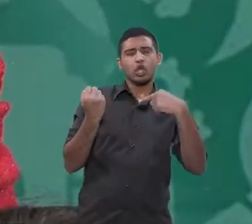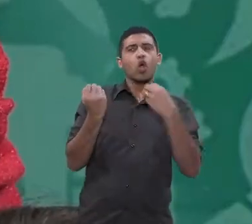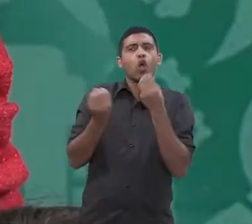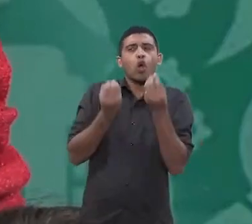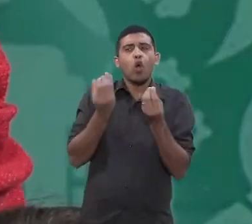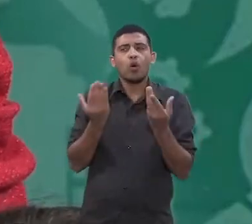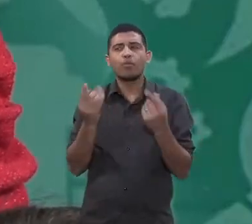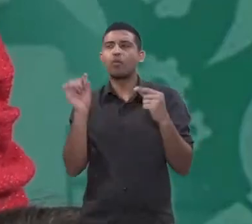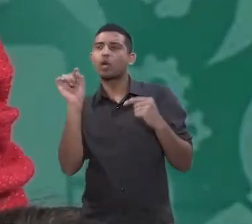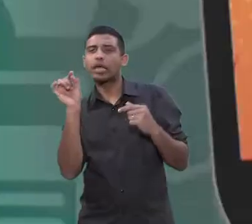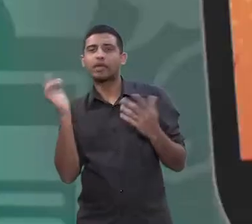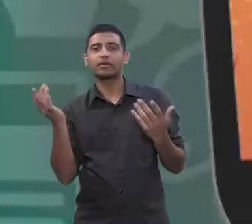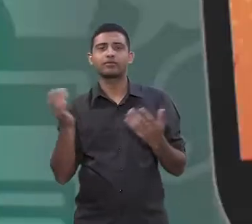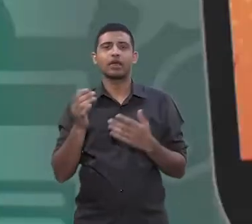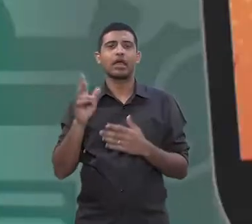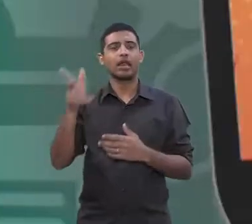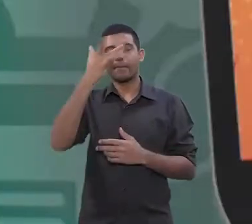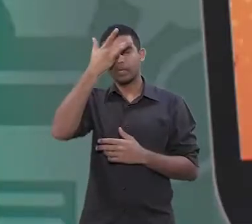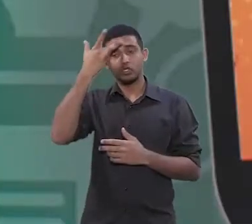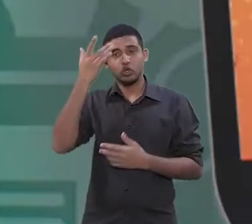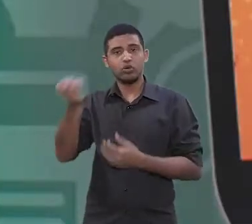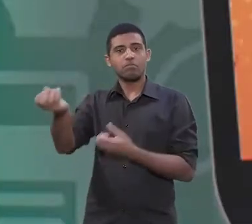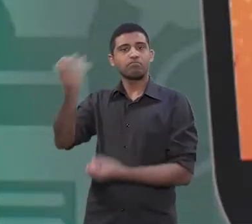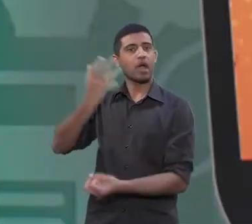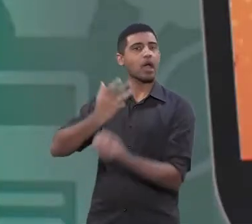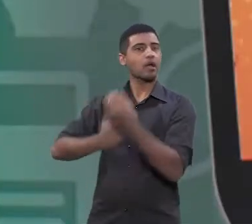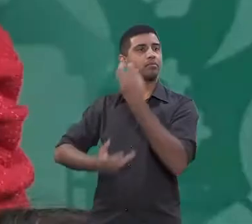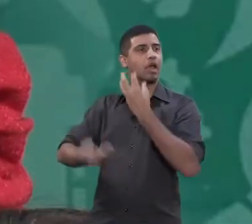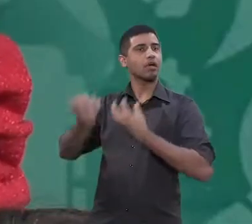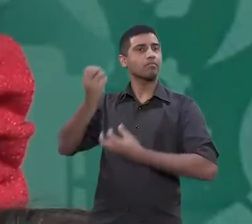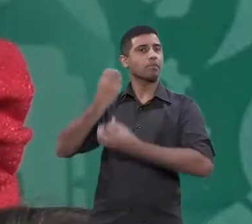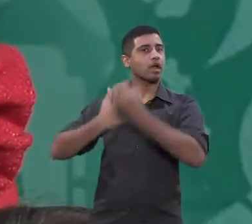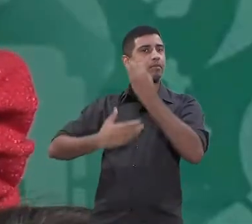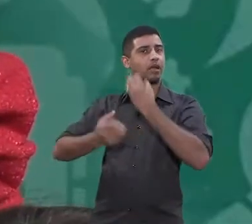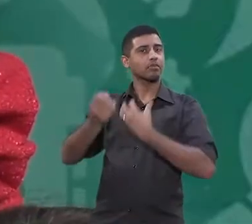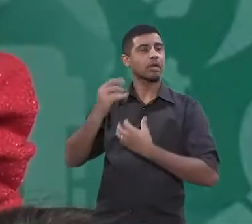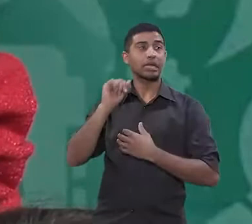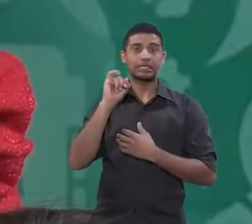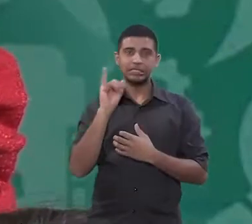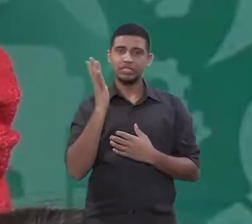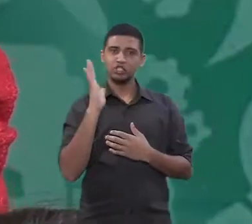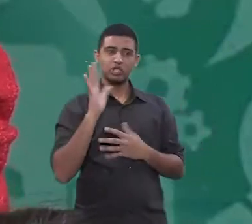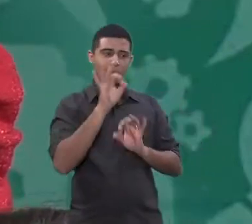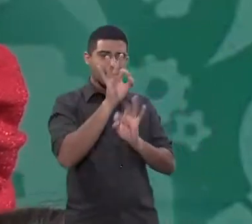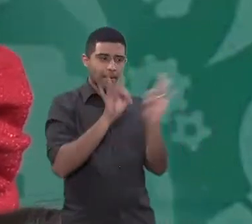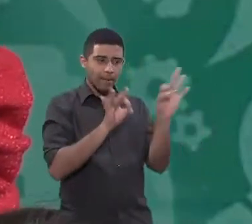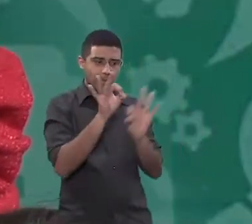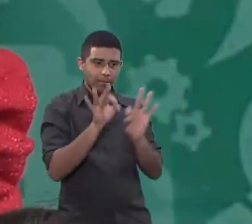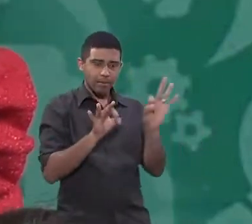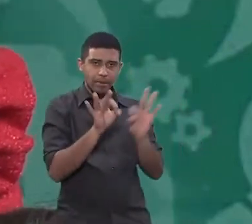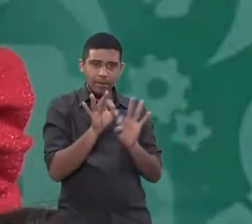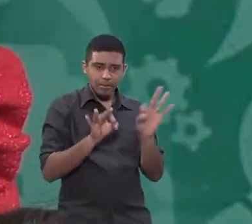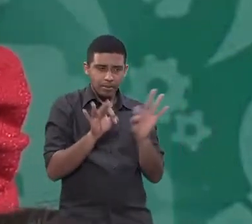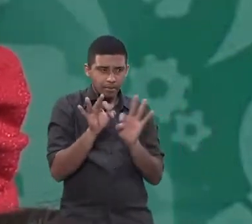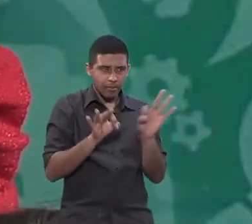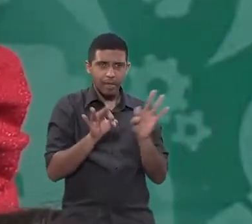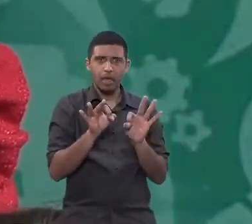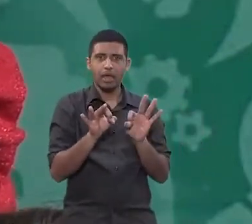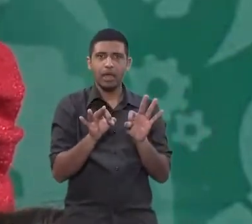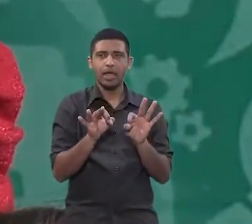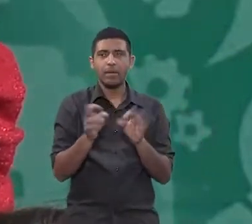E a pessoa vai falando, e quanto mais elaborado esse planejamento, mais próximo do ato em